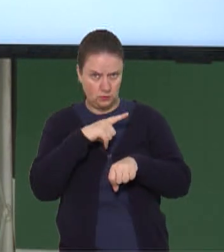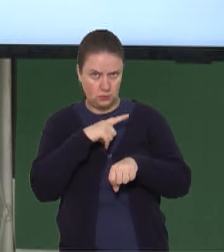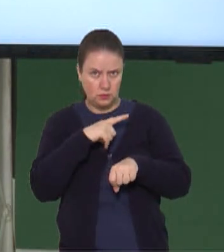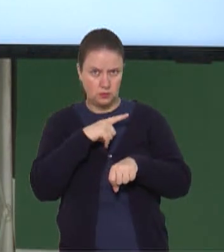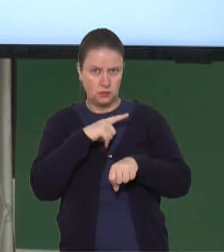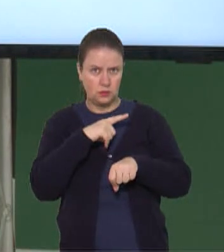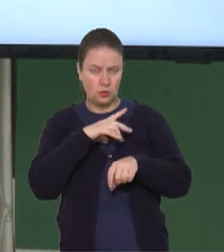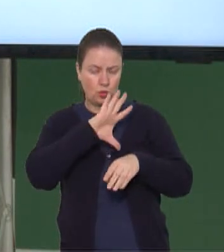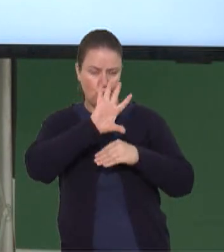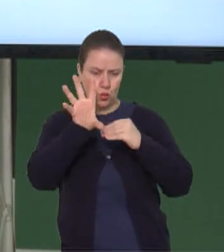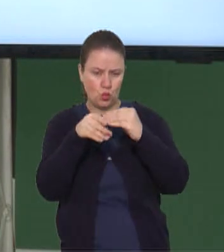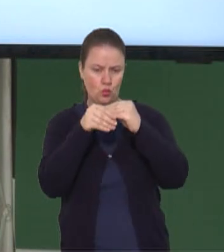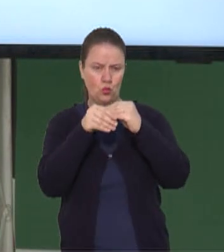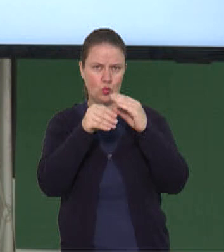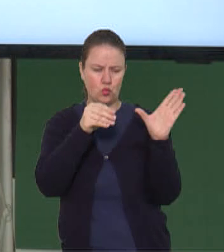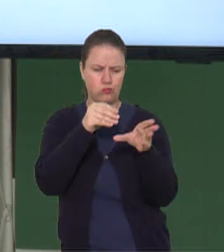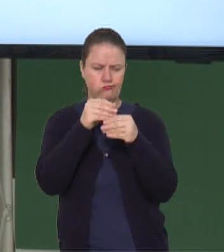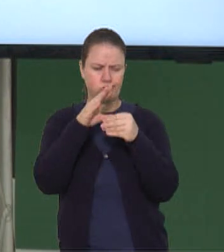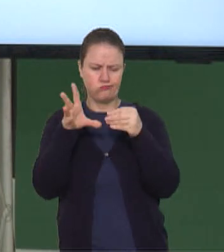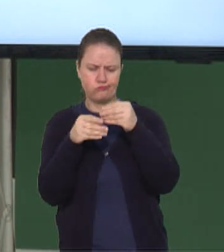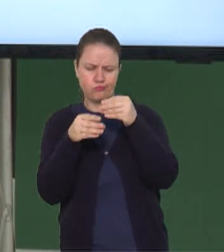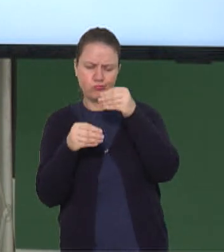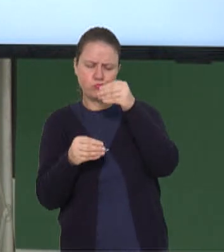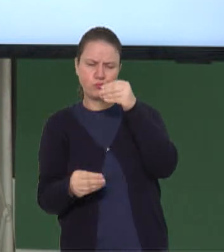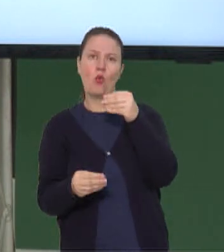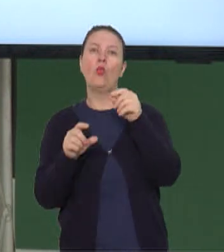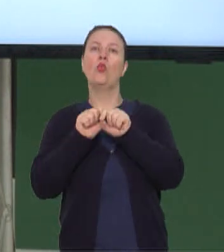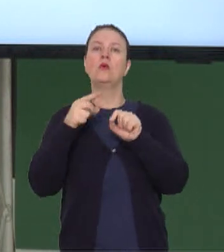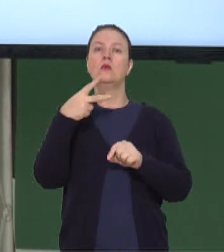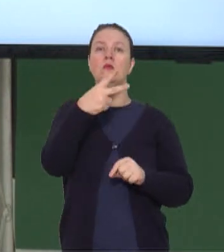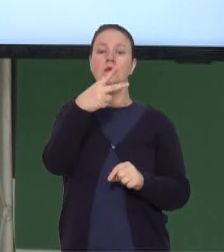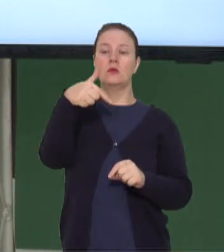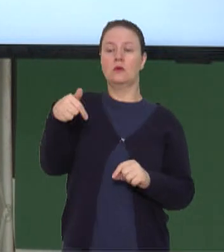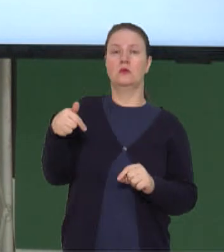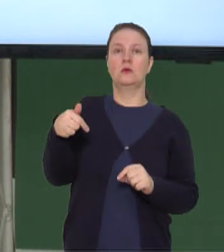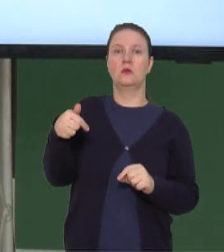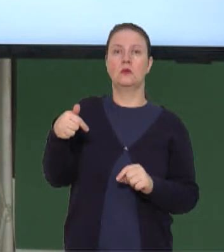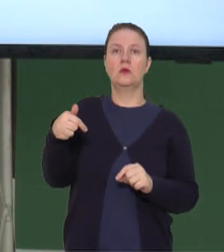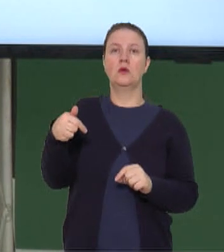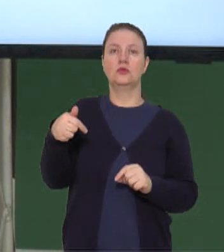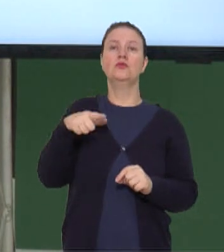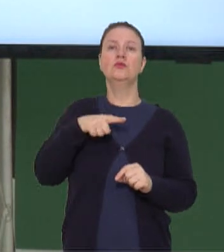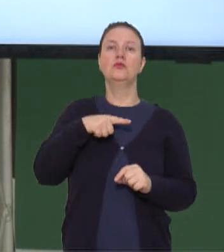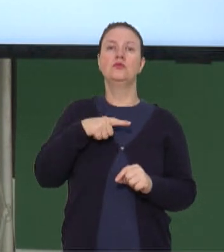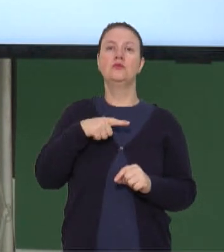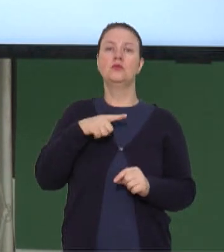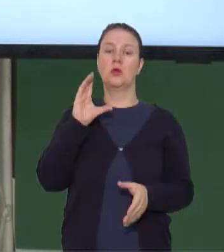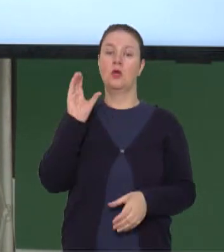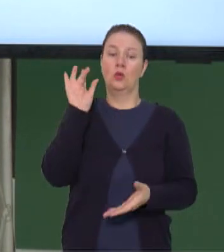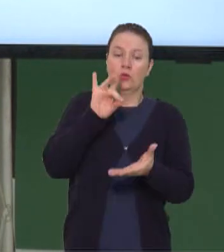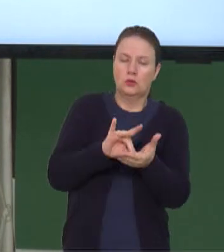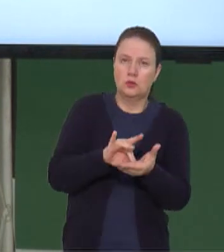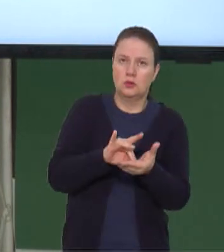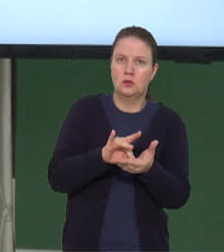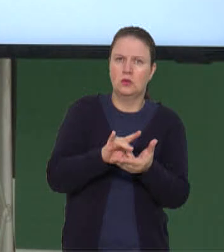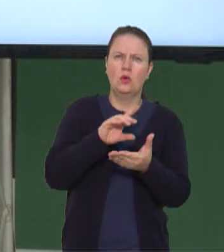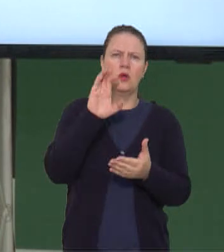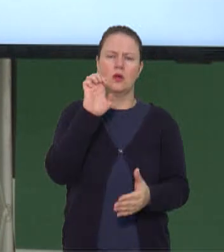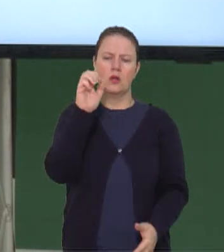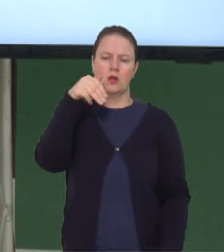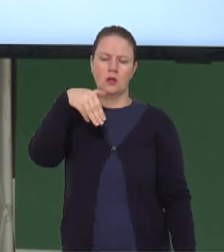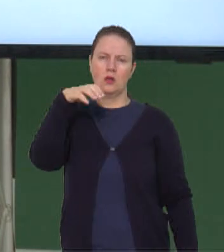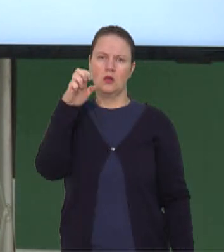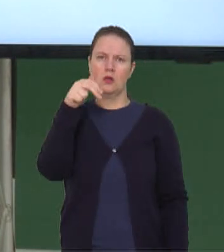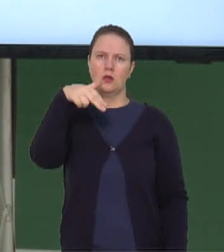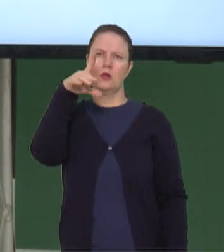que ela teve emendas. São um total de 27 emendas à Constituição original. Né? Então, o que são emendas? São